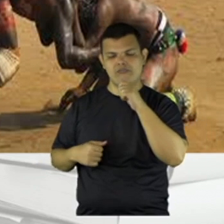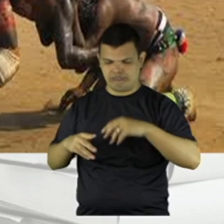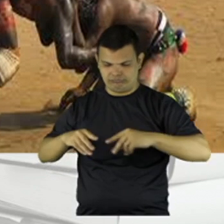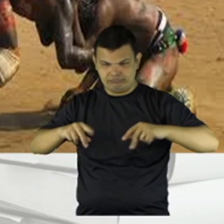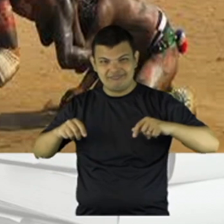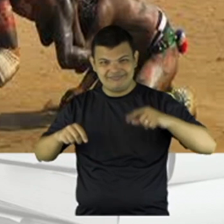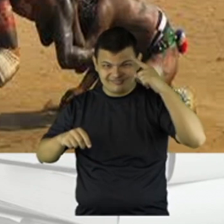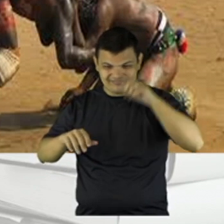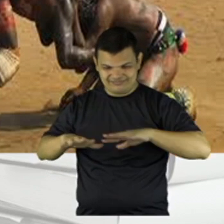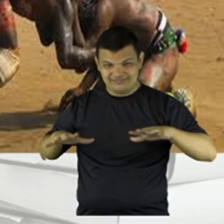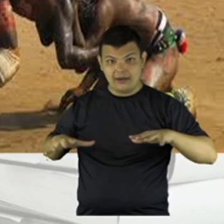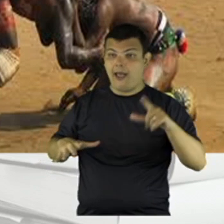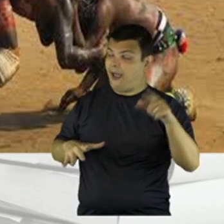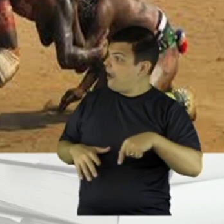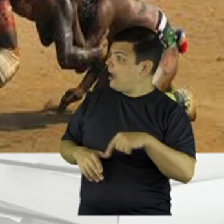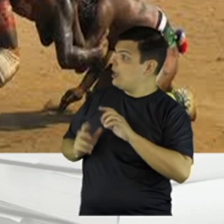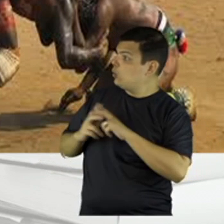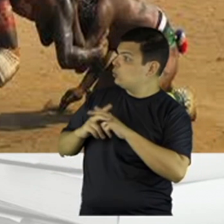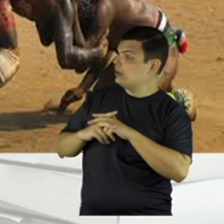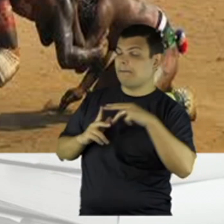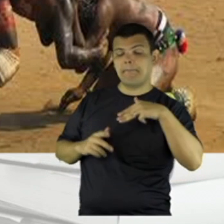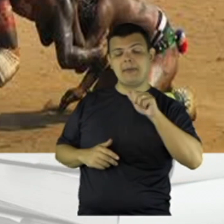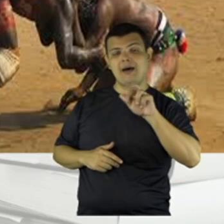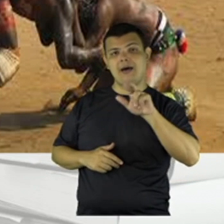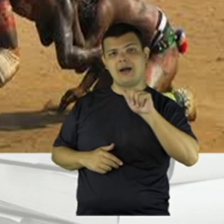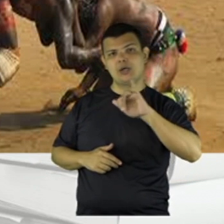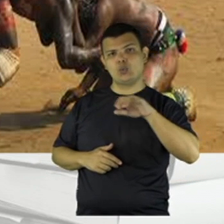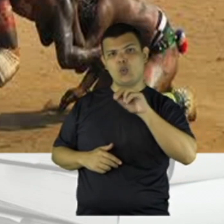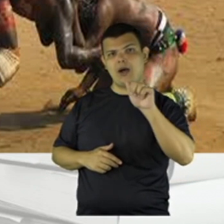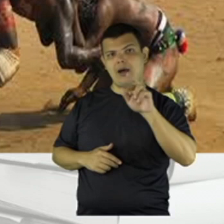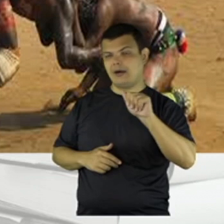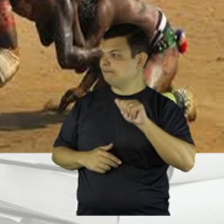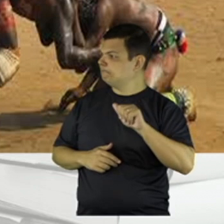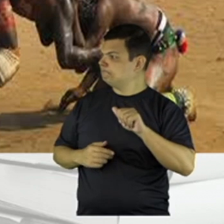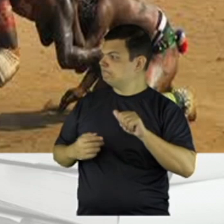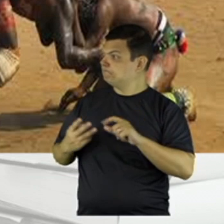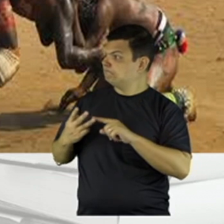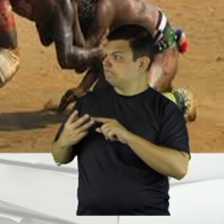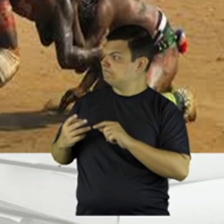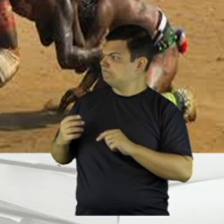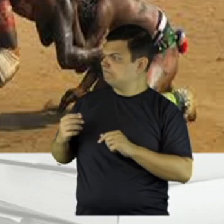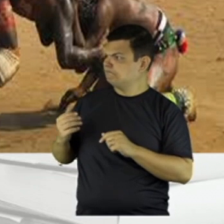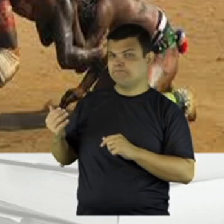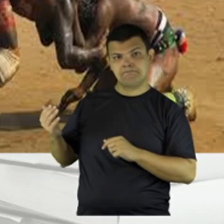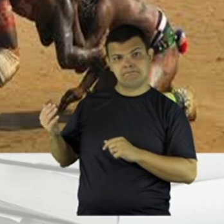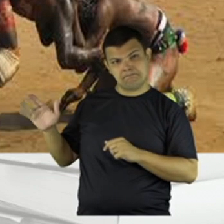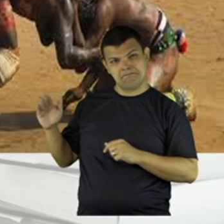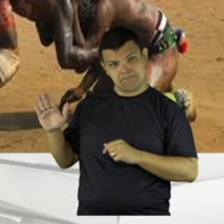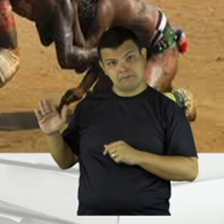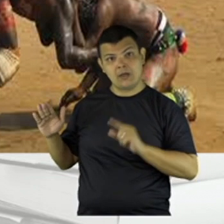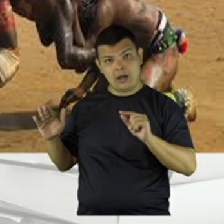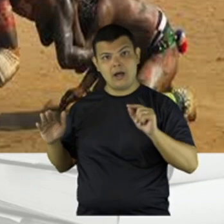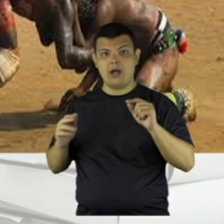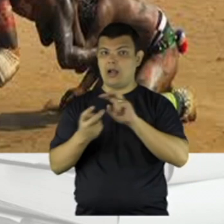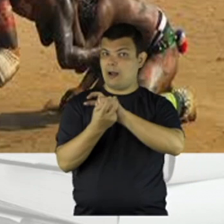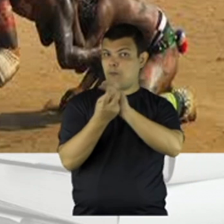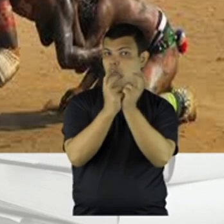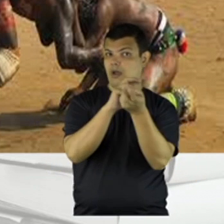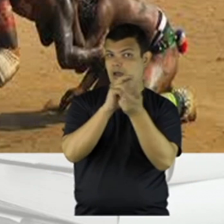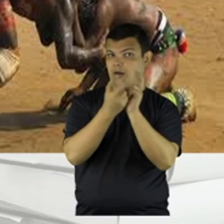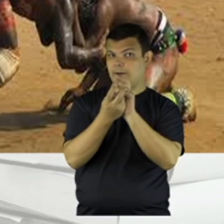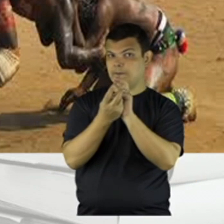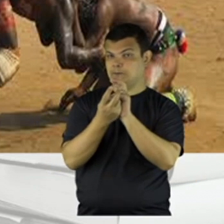a luta marajoara. Ao lado esquerdo nós temos a capoeira, e ao lado direito, que vocês não